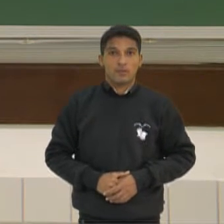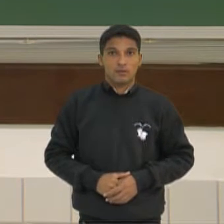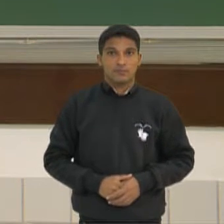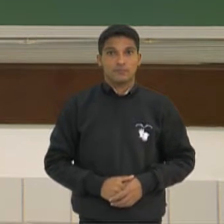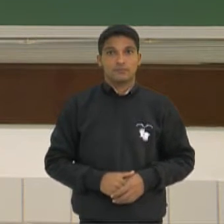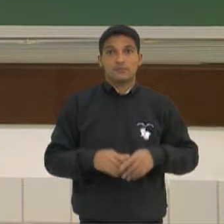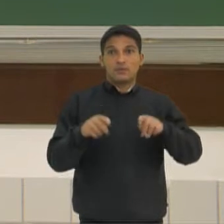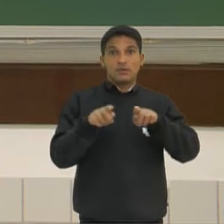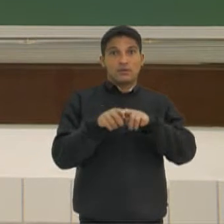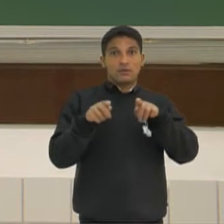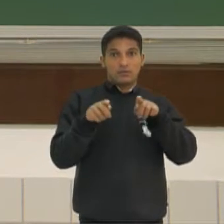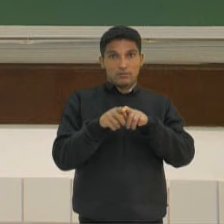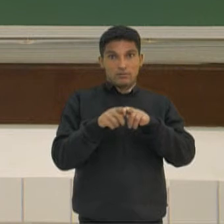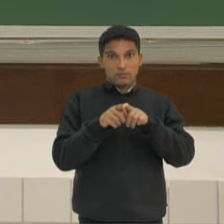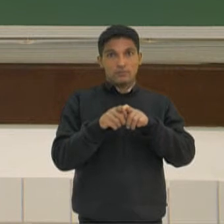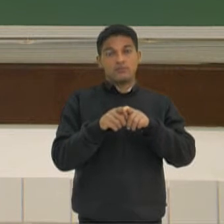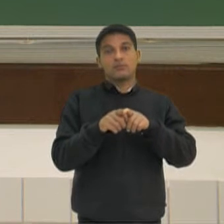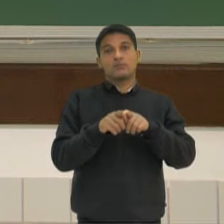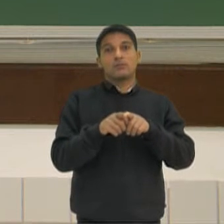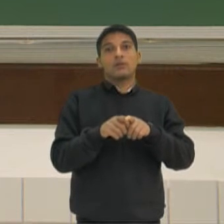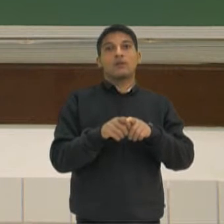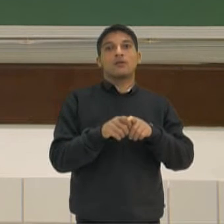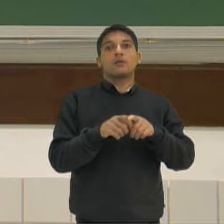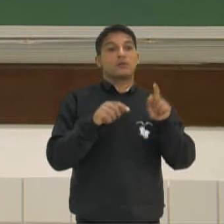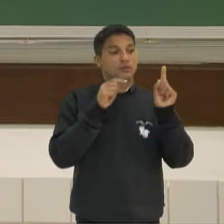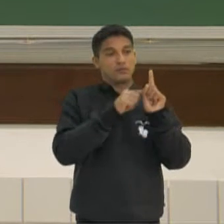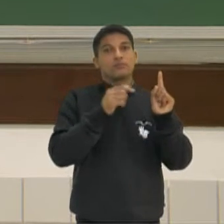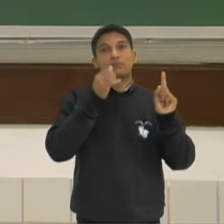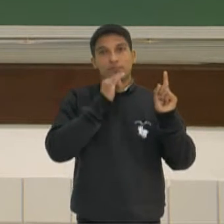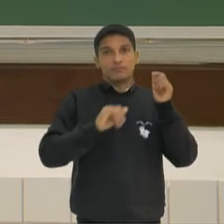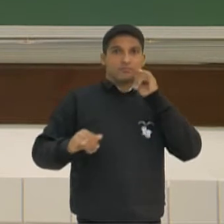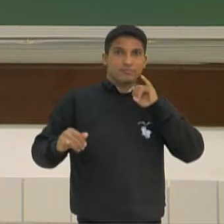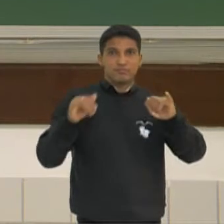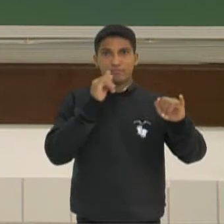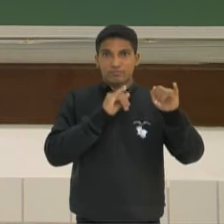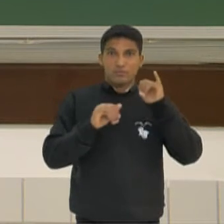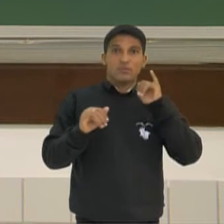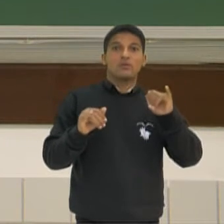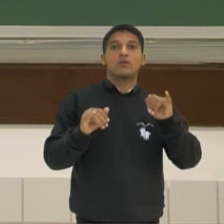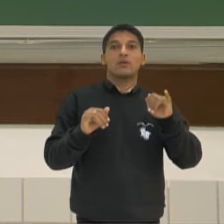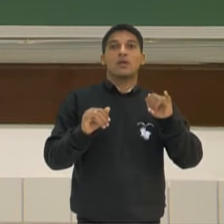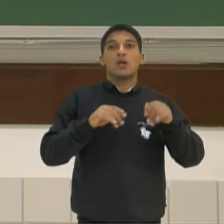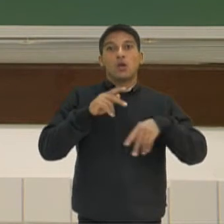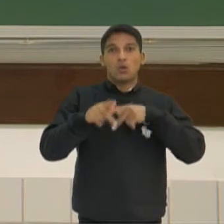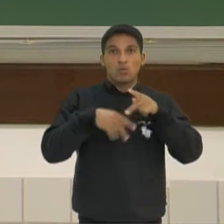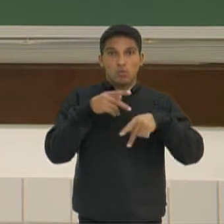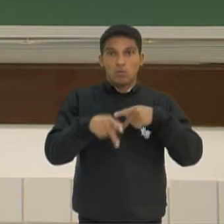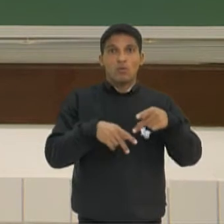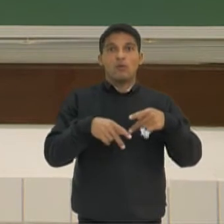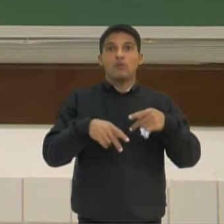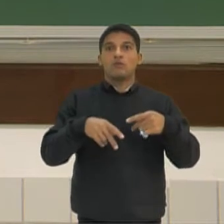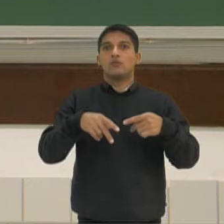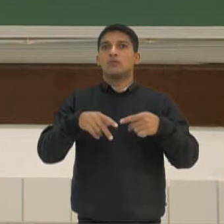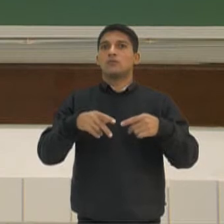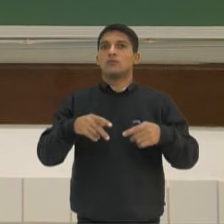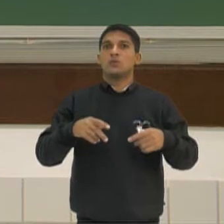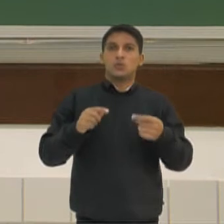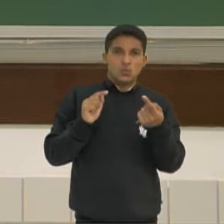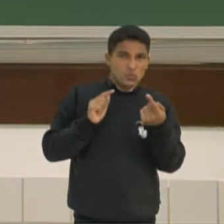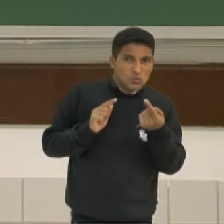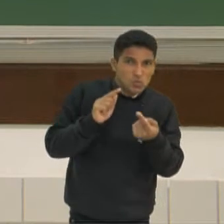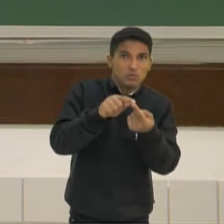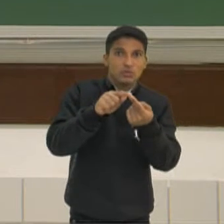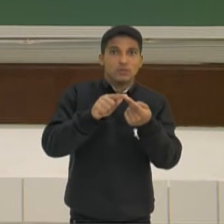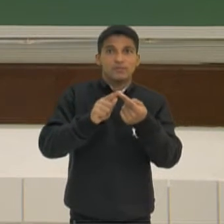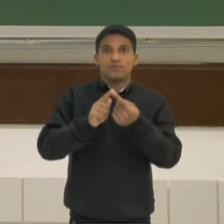de buscar, de fazer com que se busque e alcance todos os objetivos deles. É